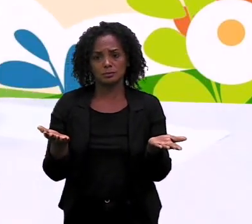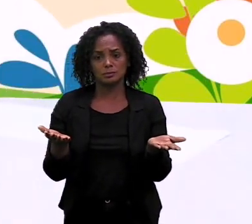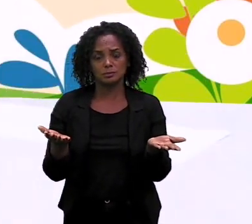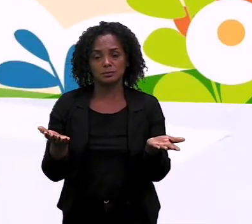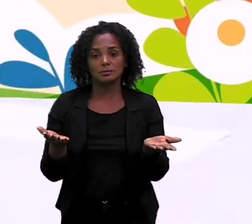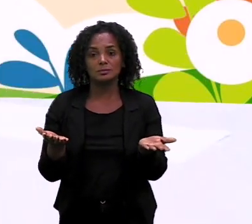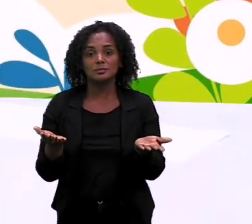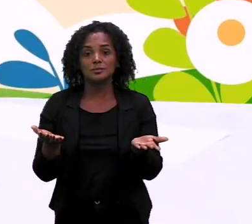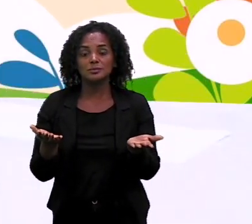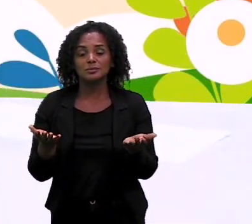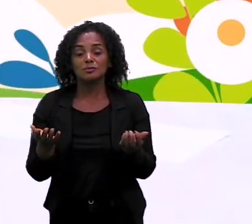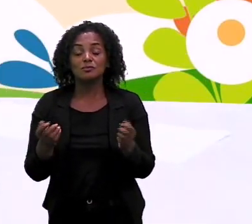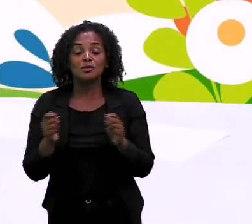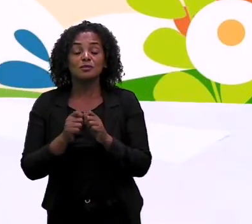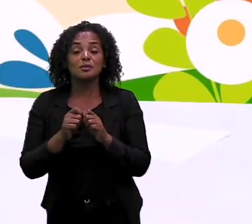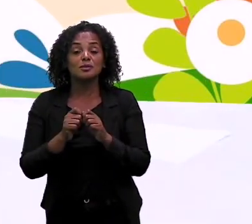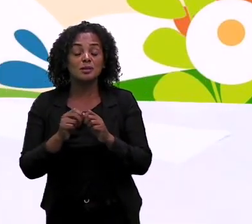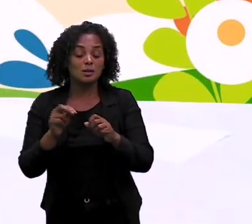Agora vamos fazer um roxo.